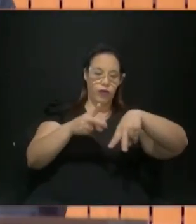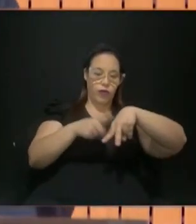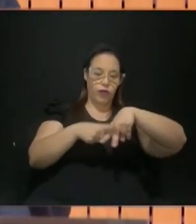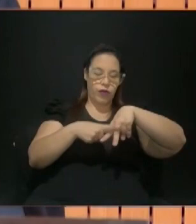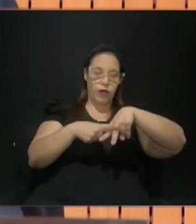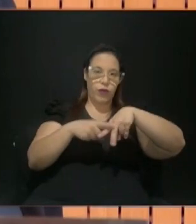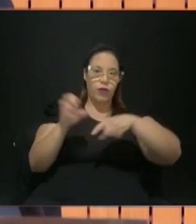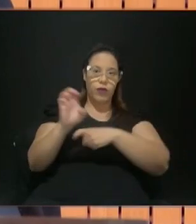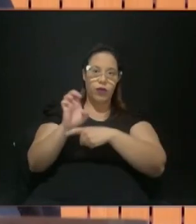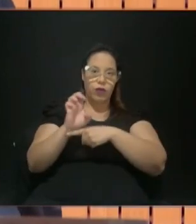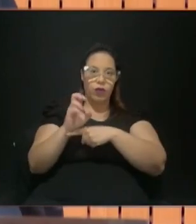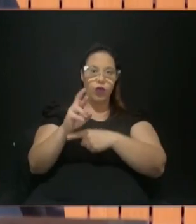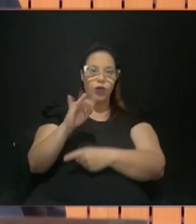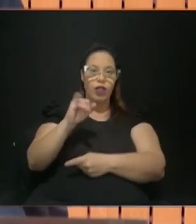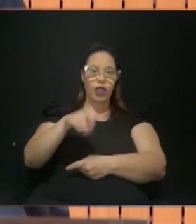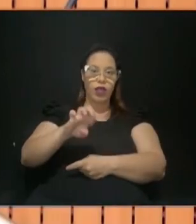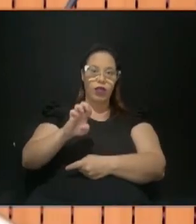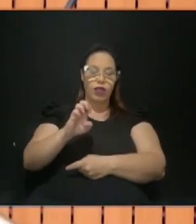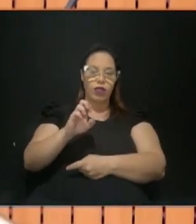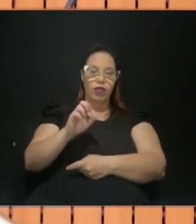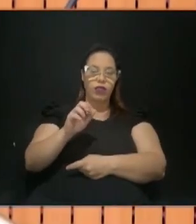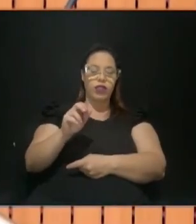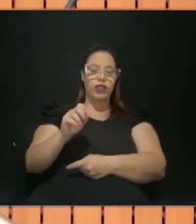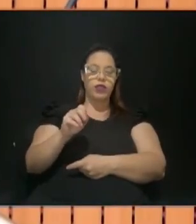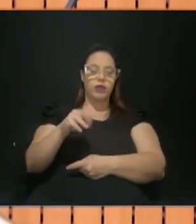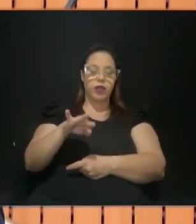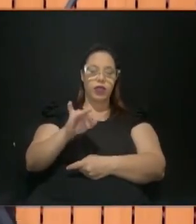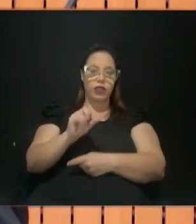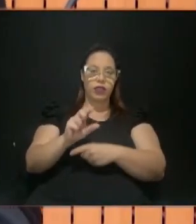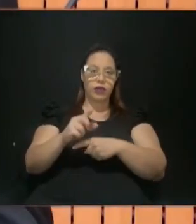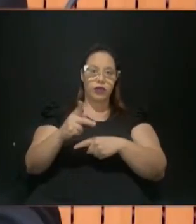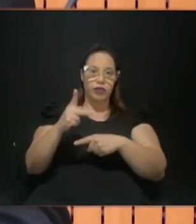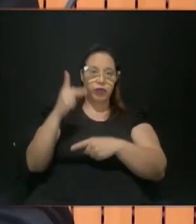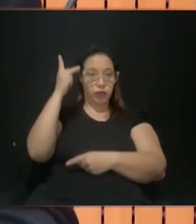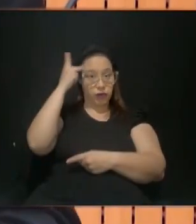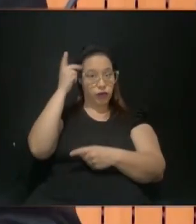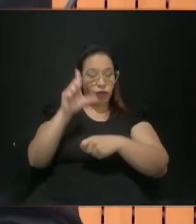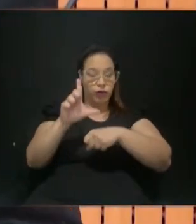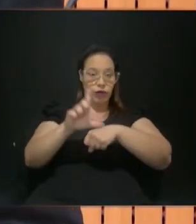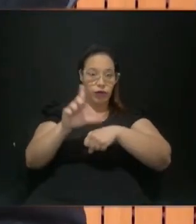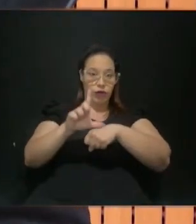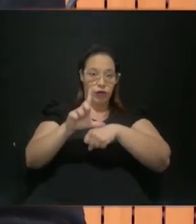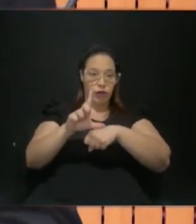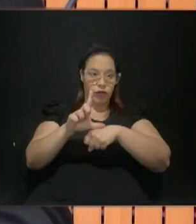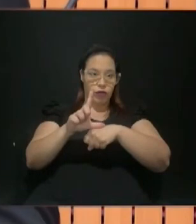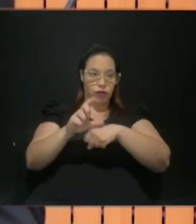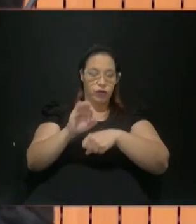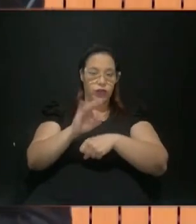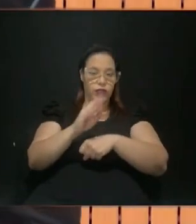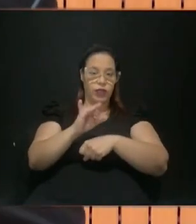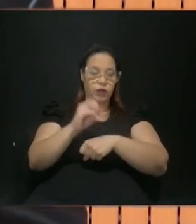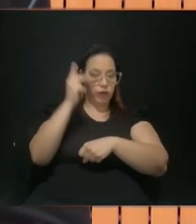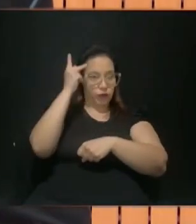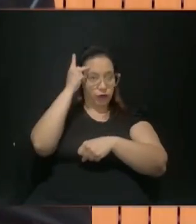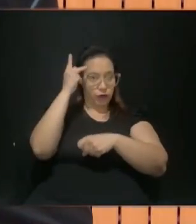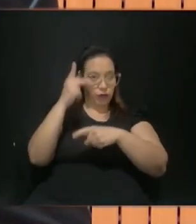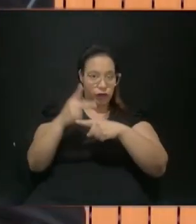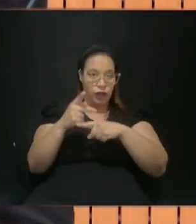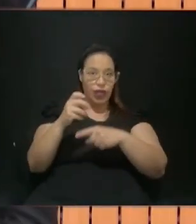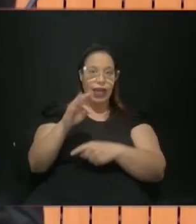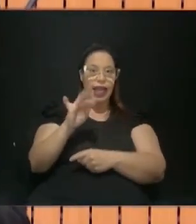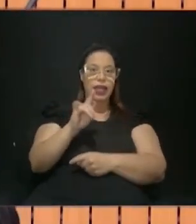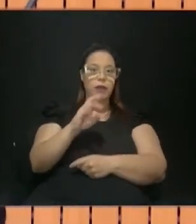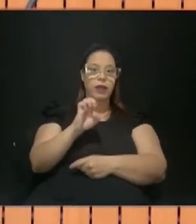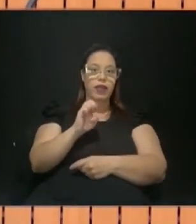Oriente do Brasil de São Paulo, o GOB, a Grande Loja Maçônica do Estado de São Paulo, que é a GLESP, e o Grande